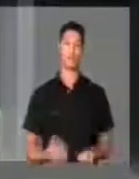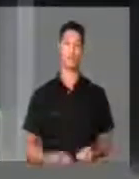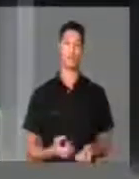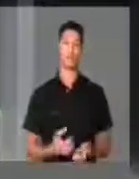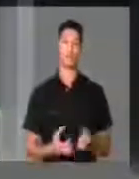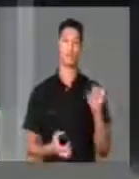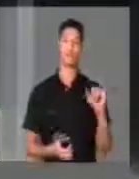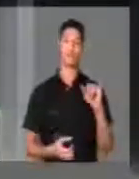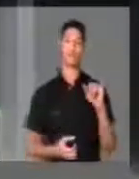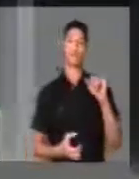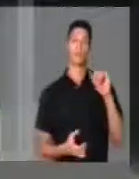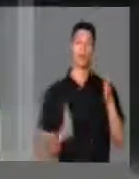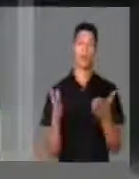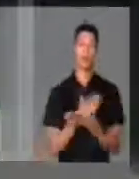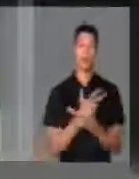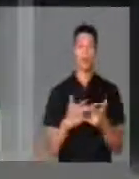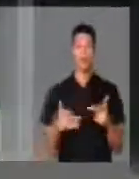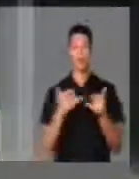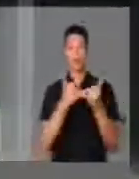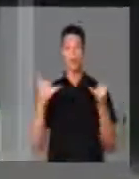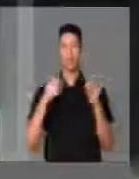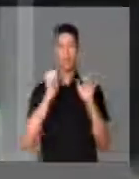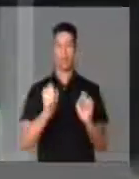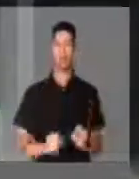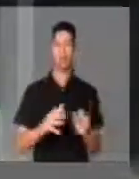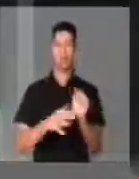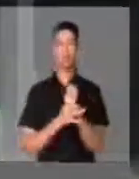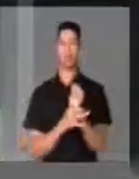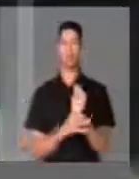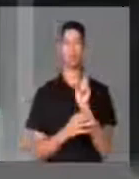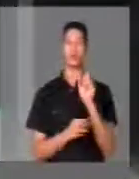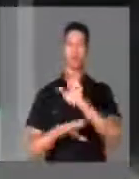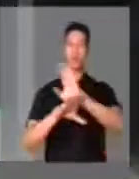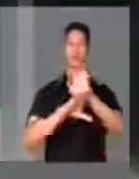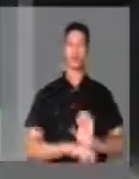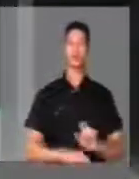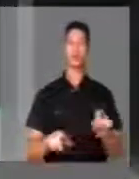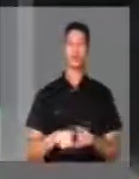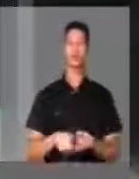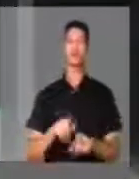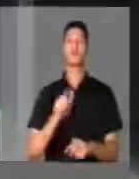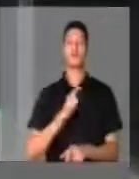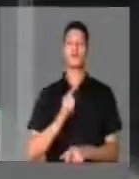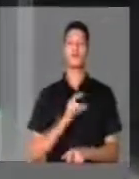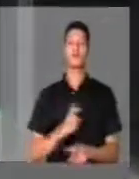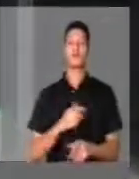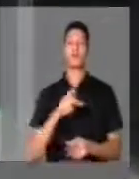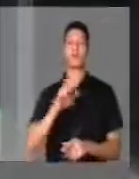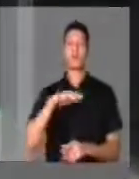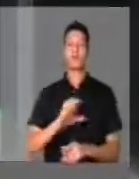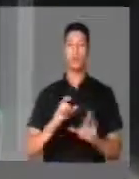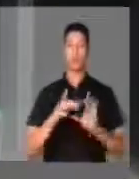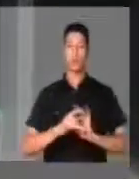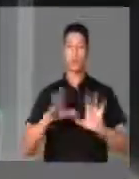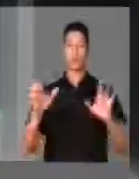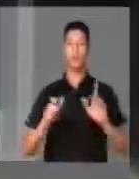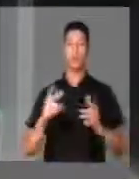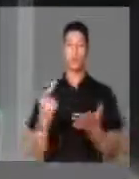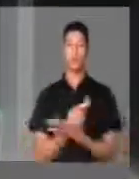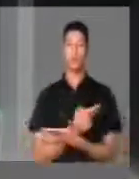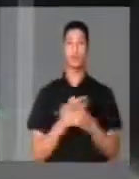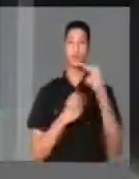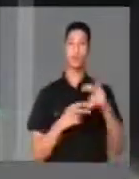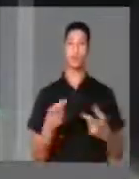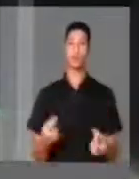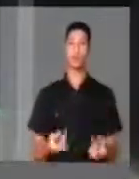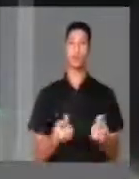aceitar. Se fosse algo na linha em que pudesse garantir que os estados também tivessem a plena liberdade de realizar os